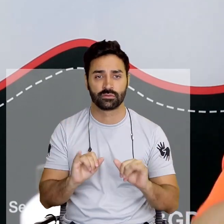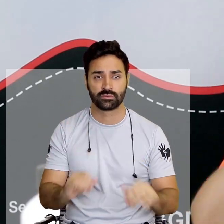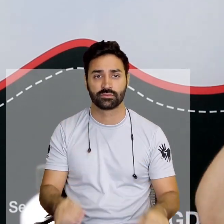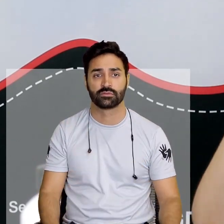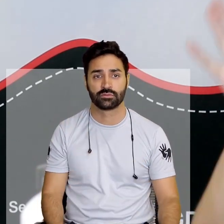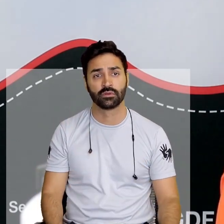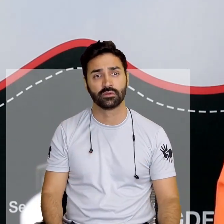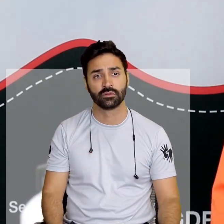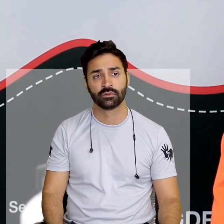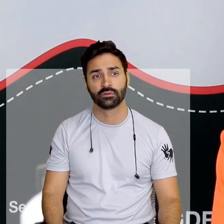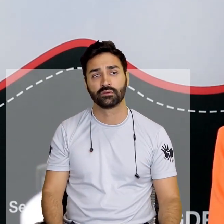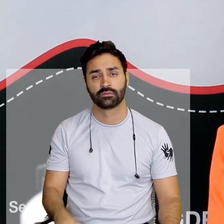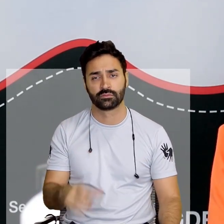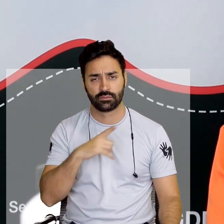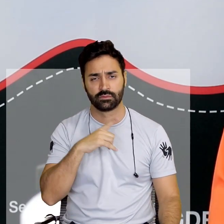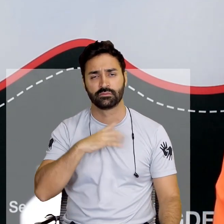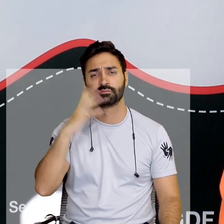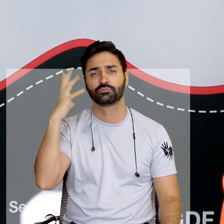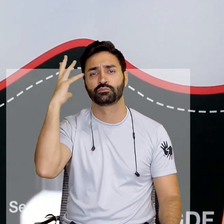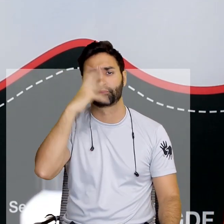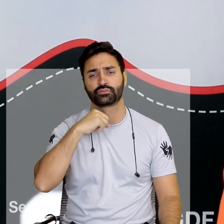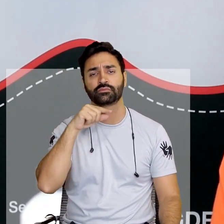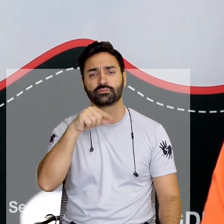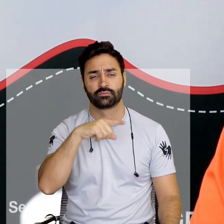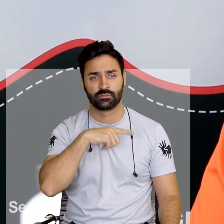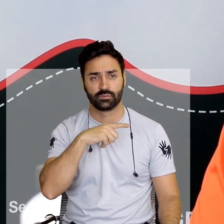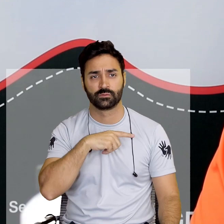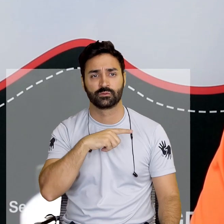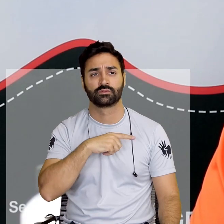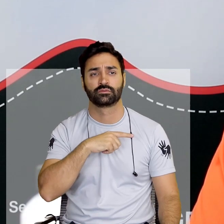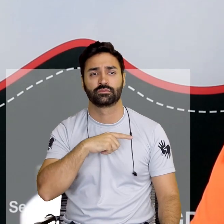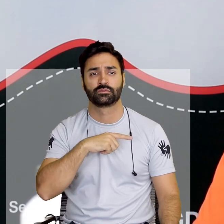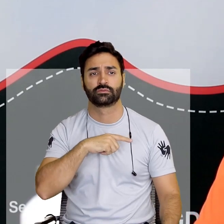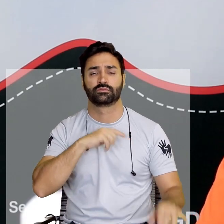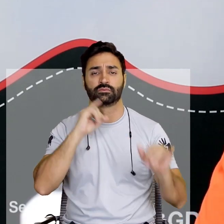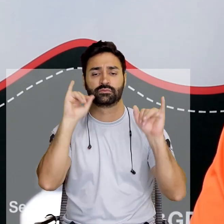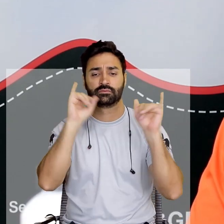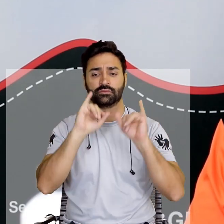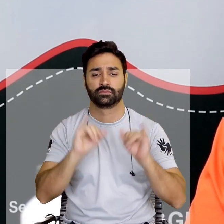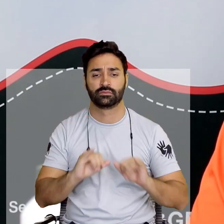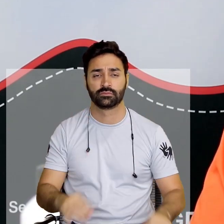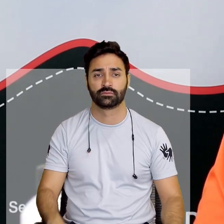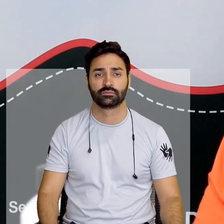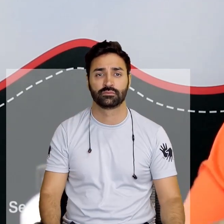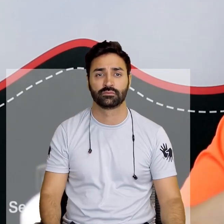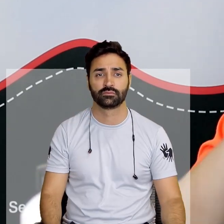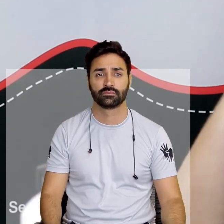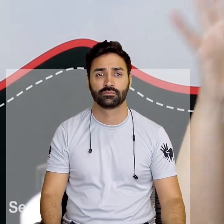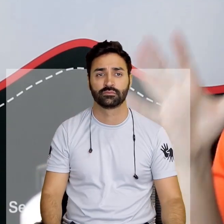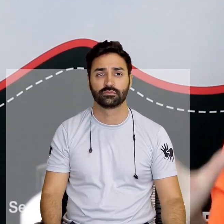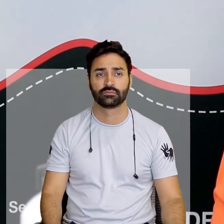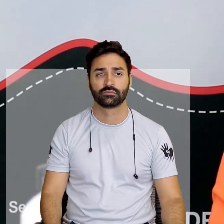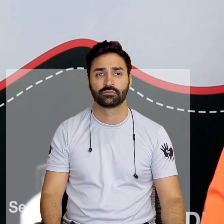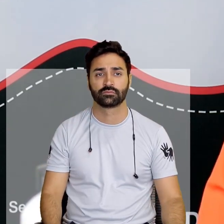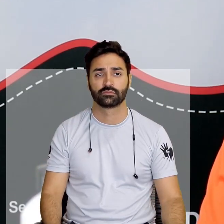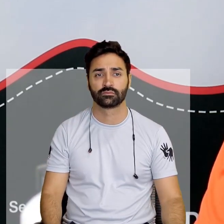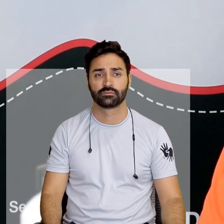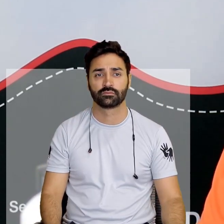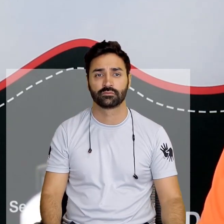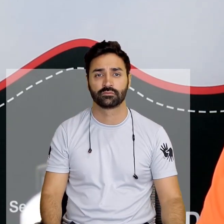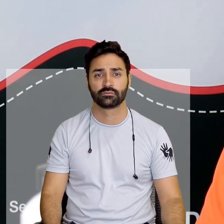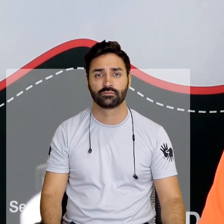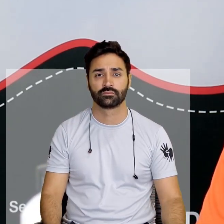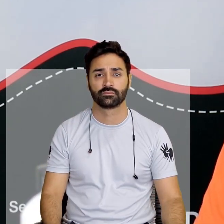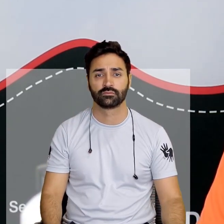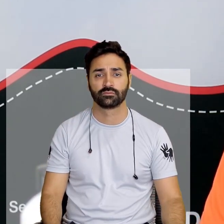Tem uma imagem ali bem bonita. E aí vocês vão... Bom, nem sempre, né? Mas a gente vai ver a imagem e vai falar o